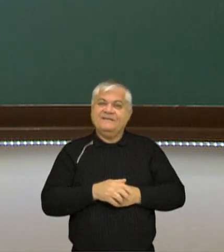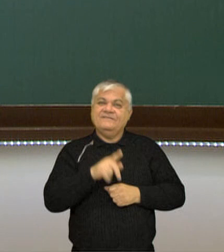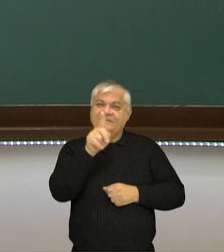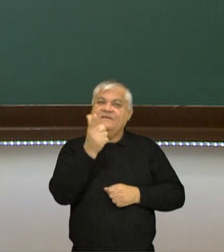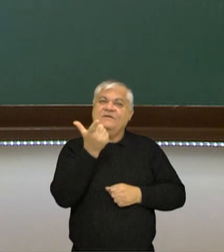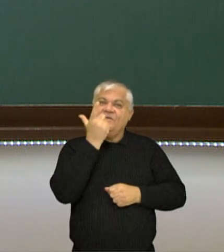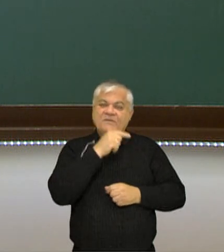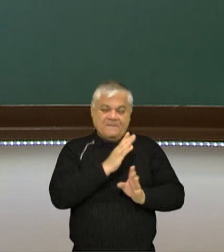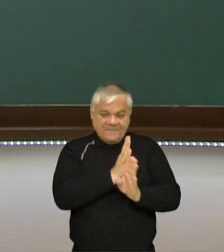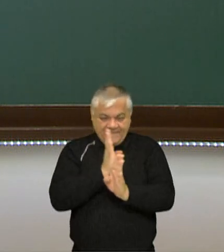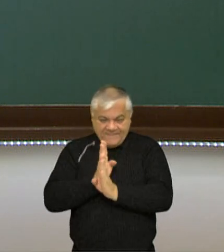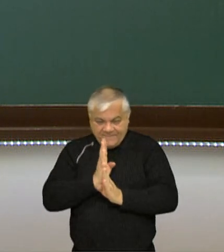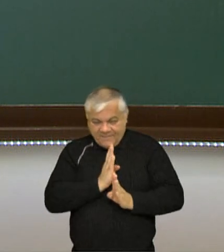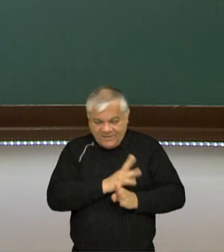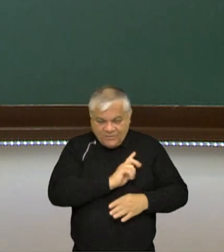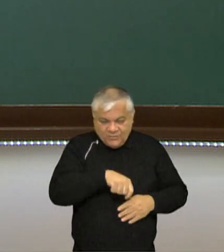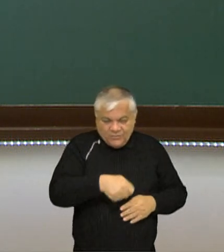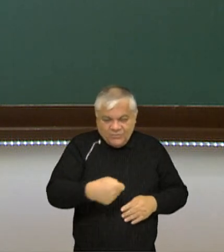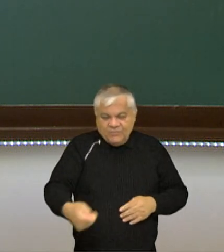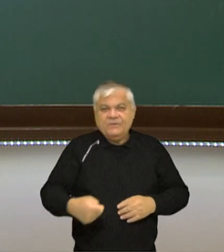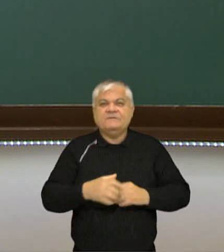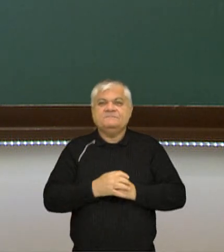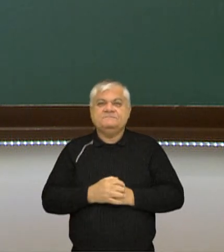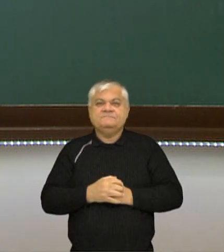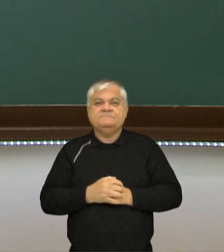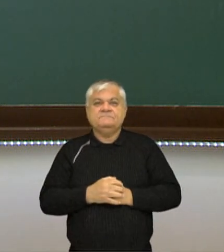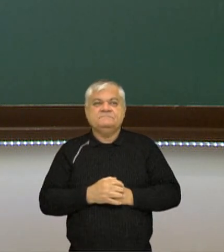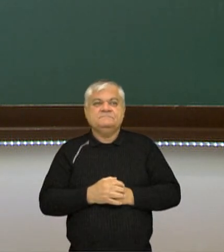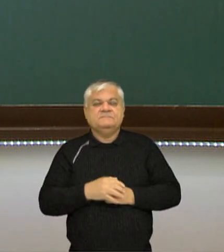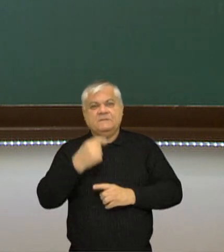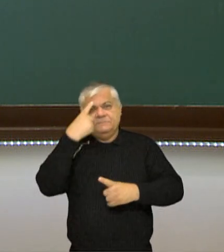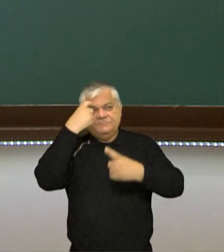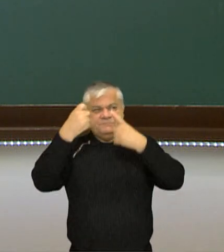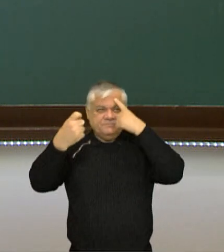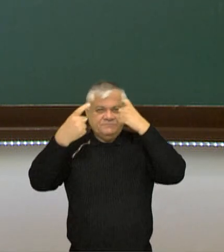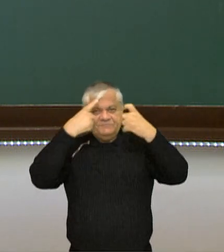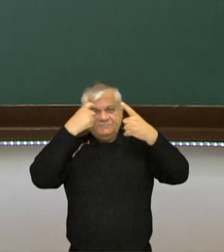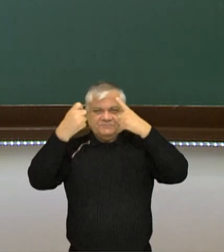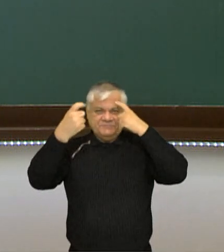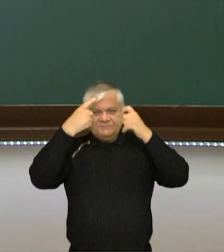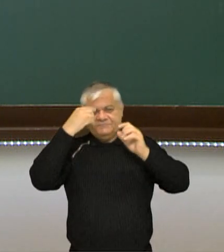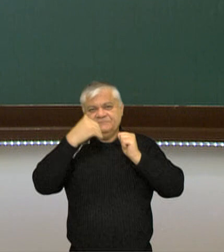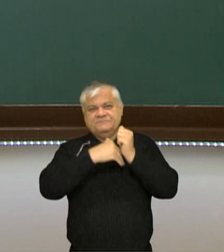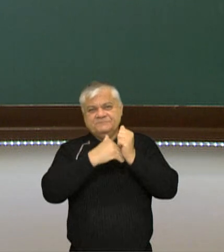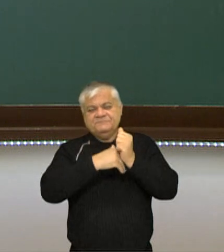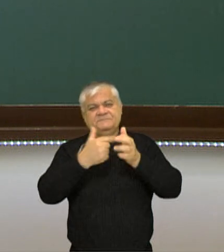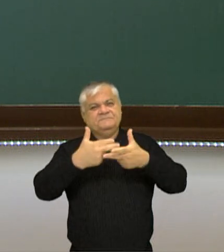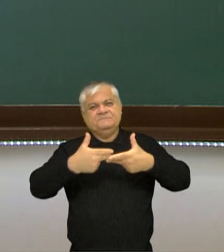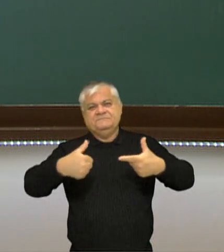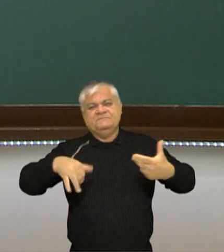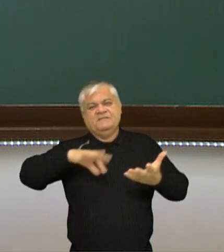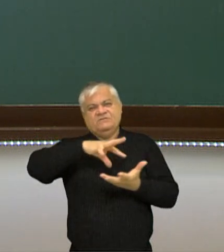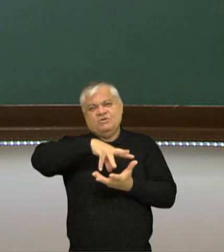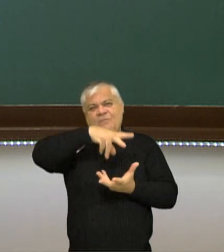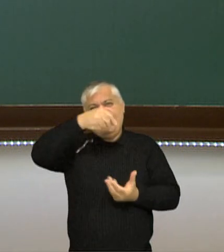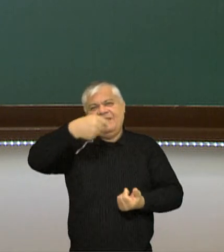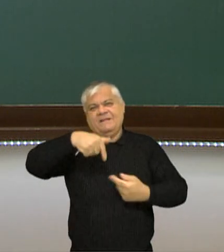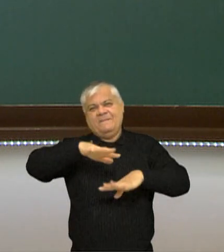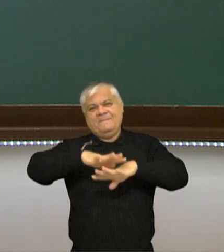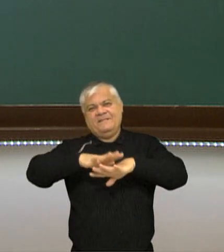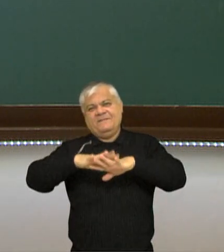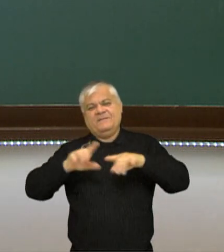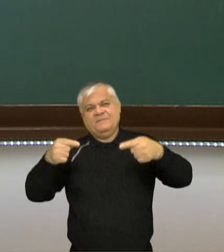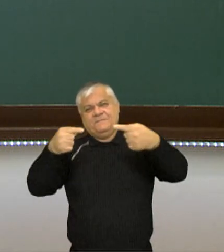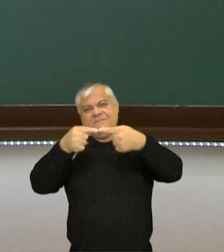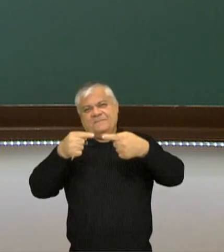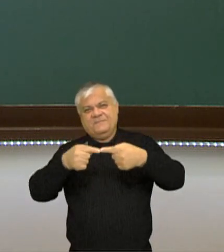consegue identificar as peças. Então você pode criar esse código usando as formas geométricas para identificar as